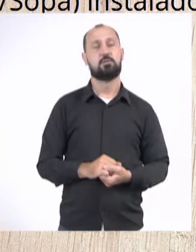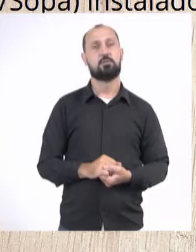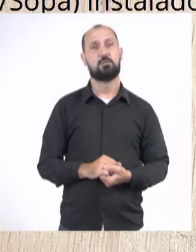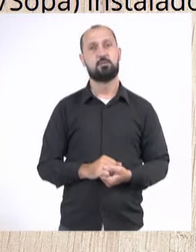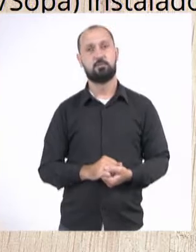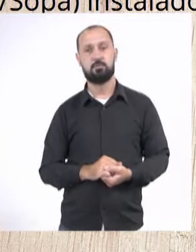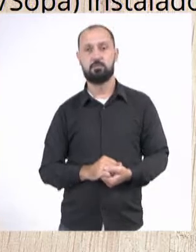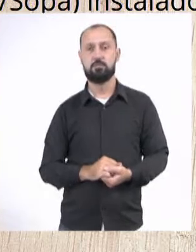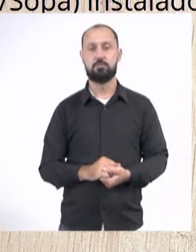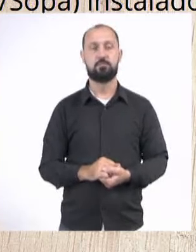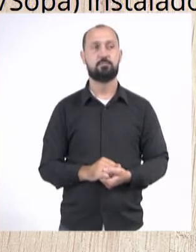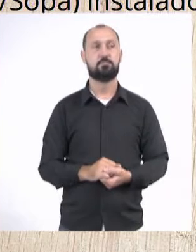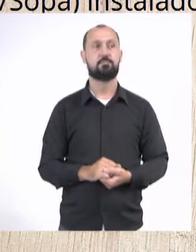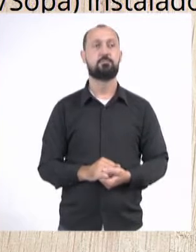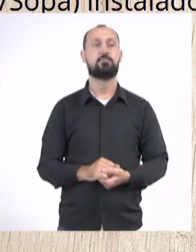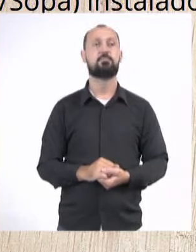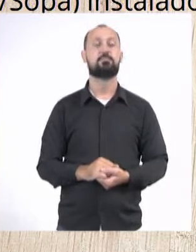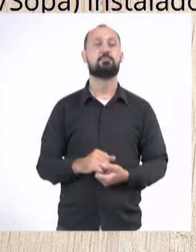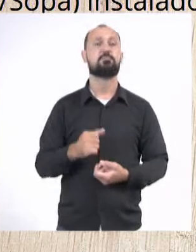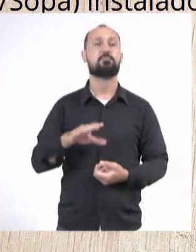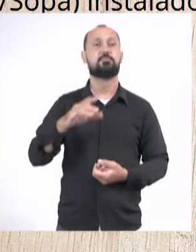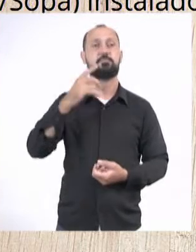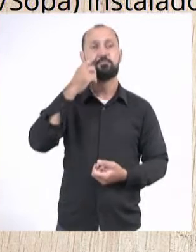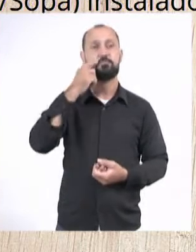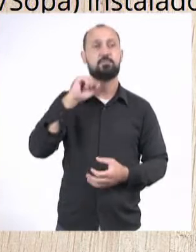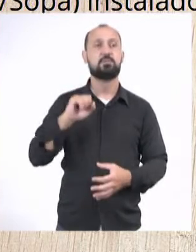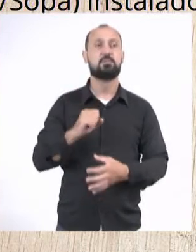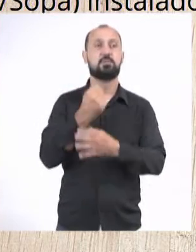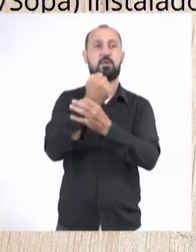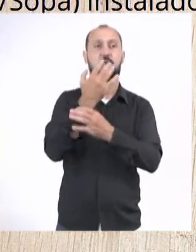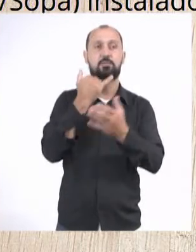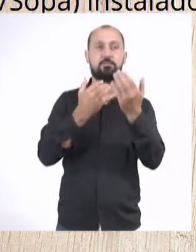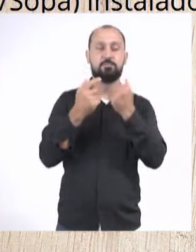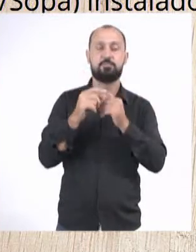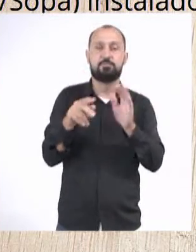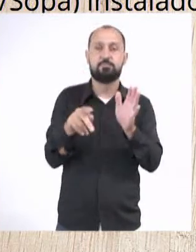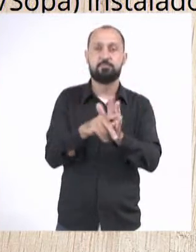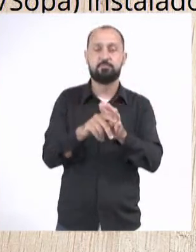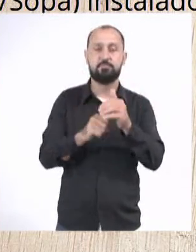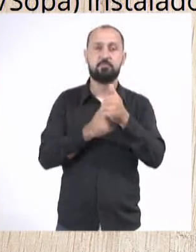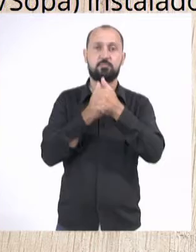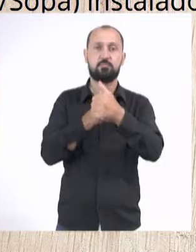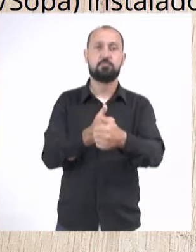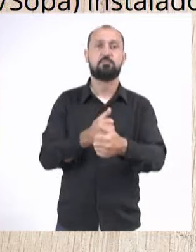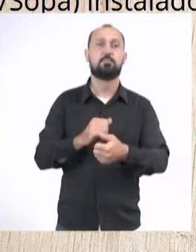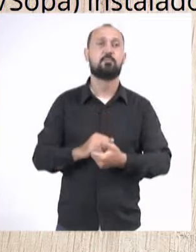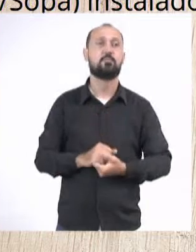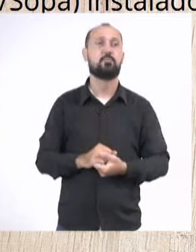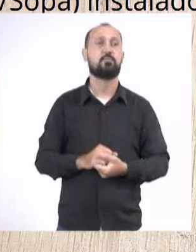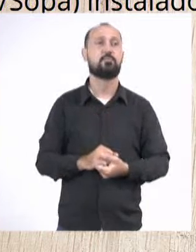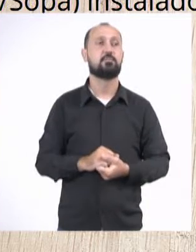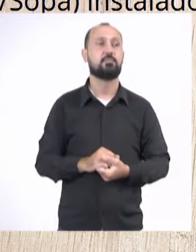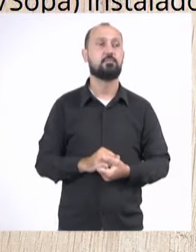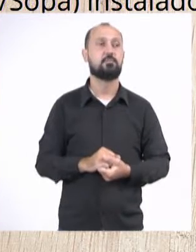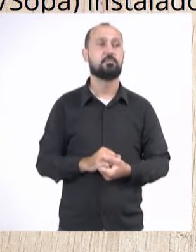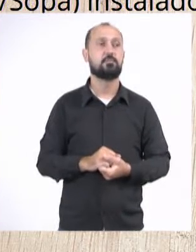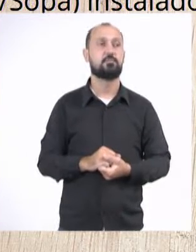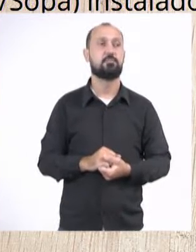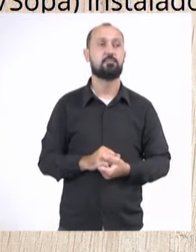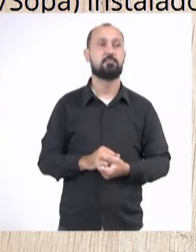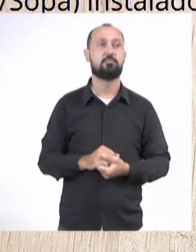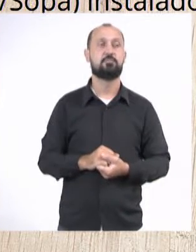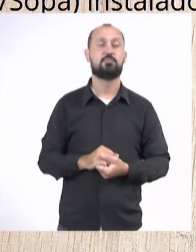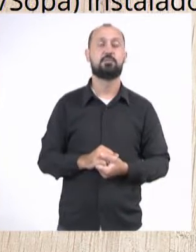Ainda sobre as principais ações de segurança alimentar e nutricional, nós